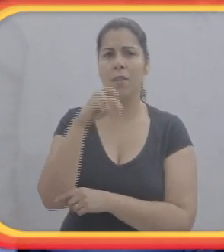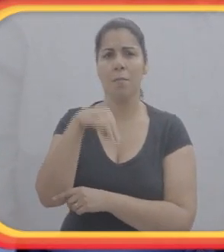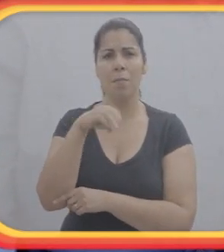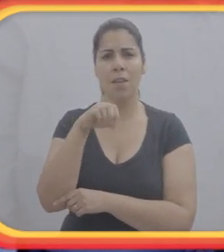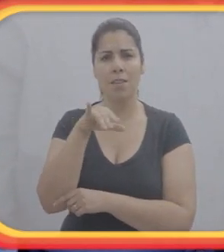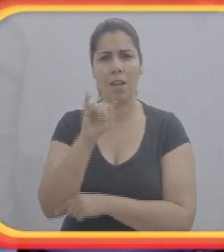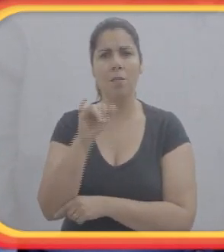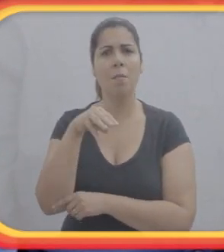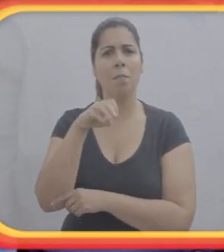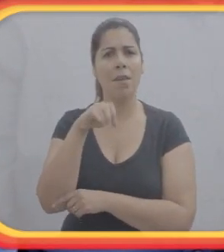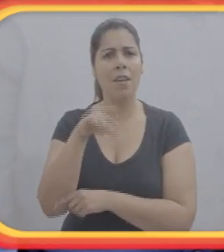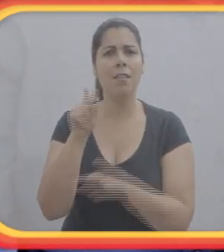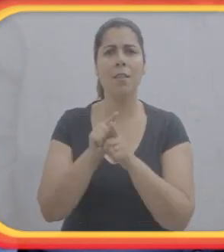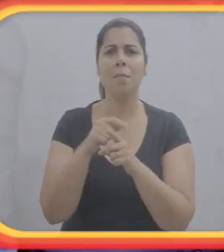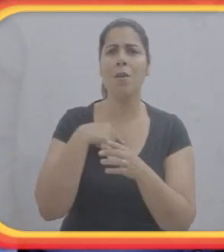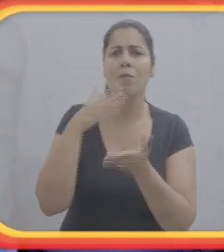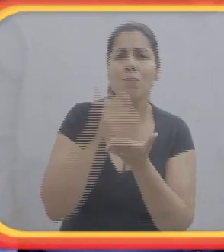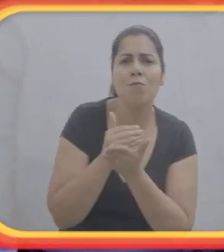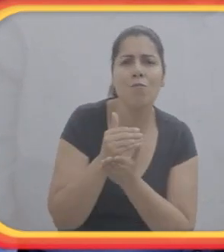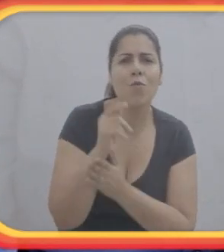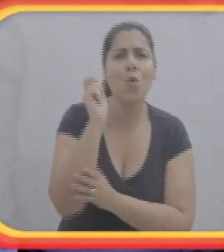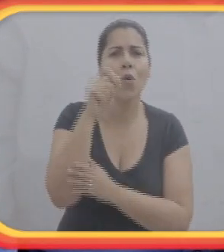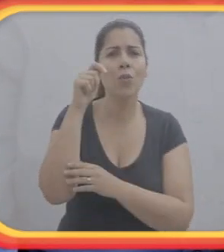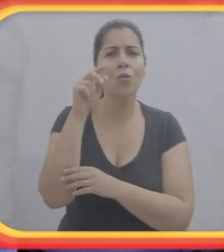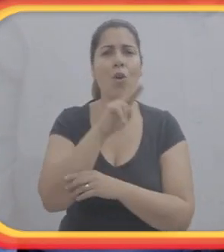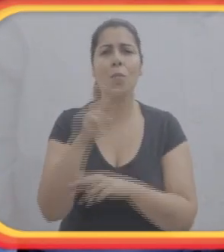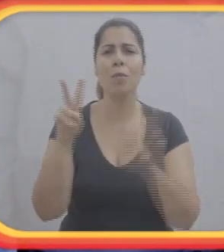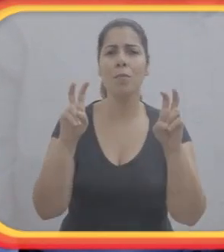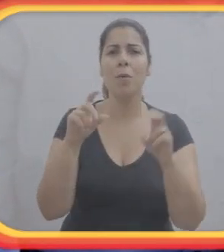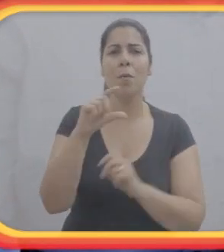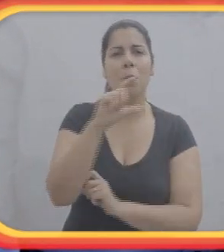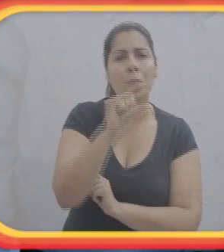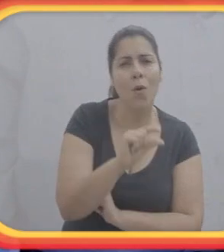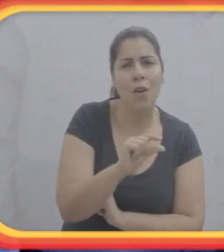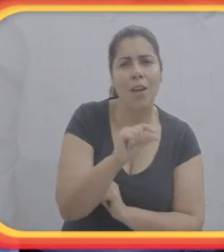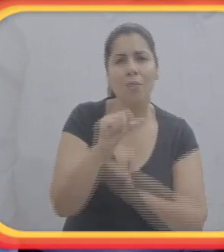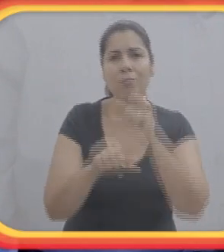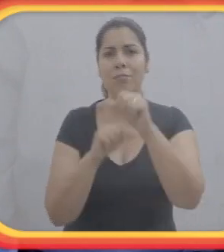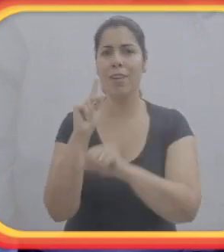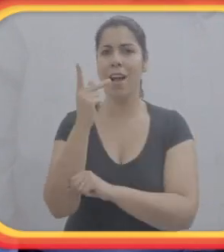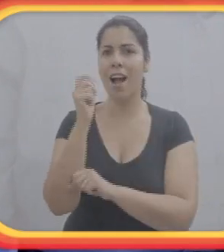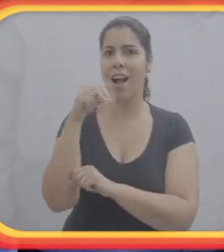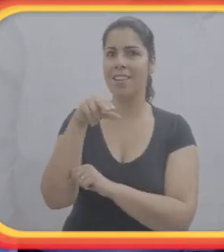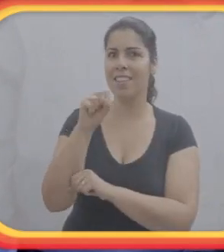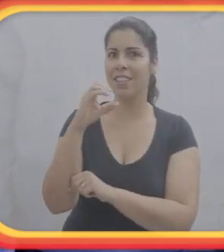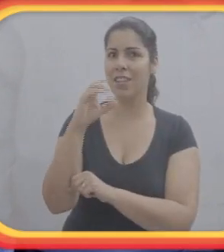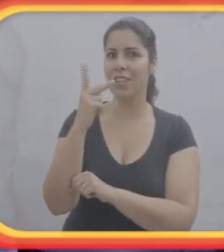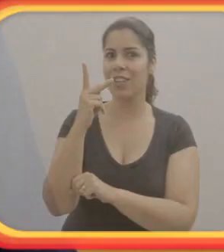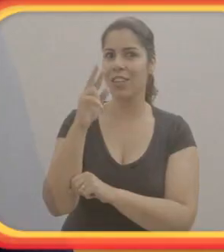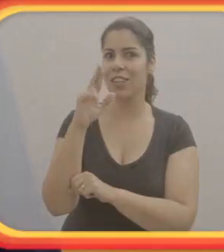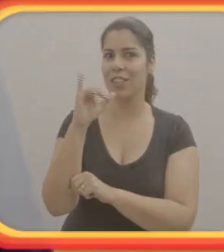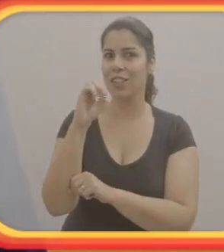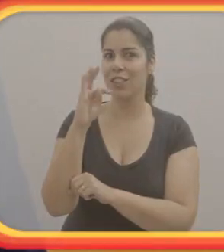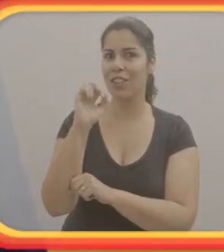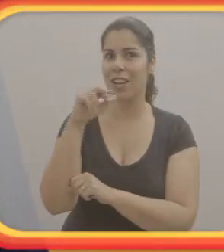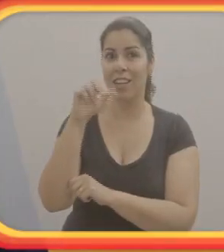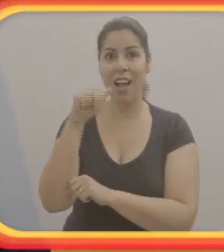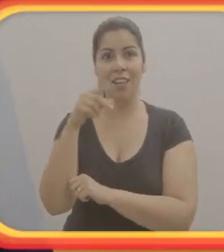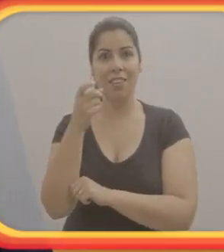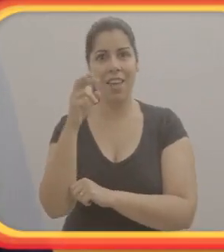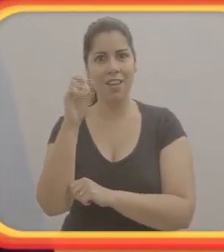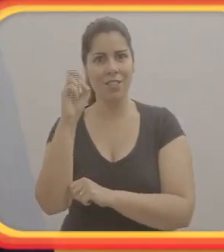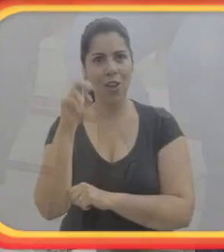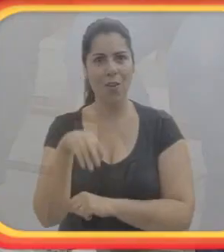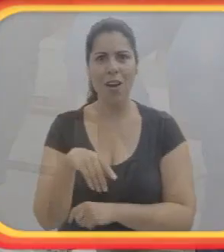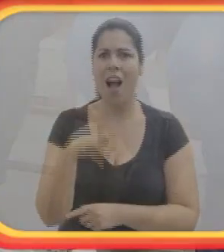eu peguei o iniciozinho do conto de fada chamada Polegarzinha, que é Hans Christian Andersen. Como foi a sua